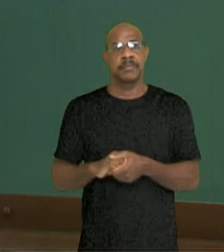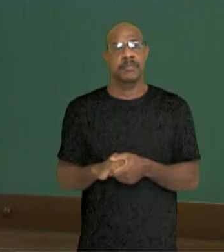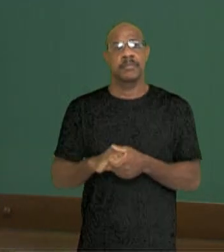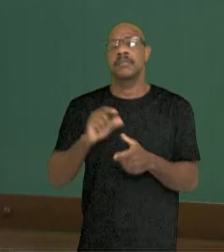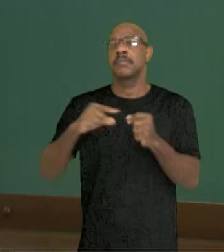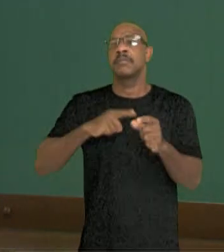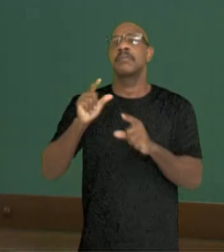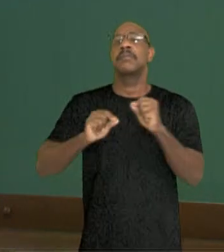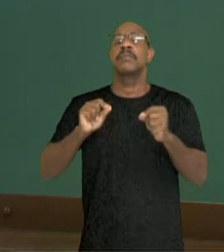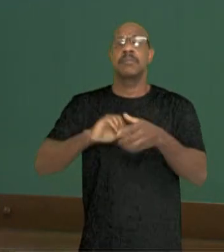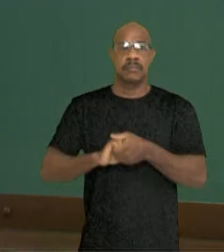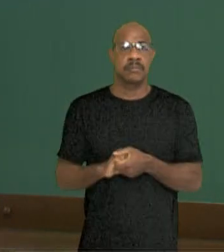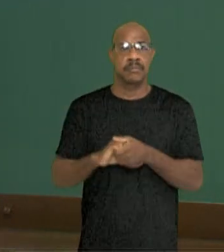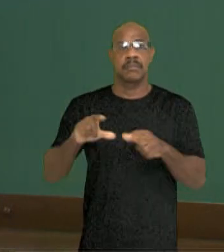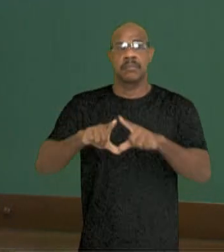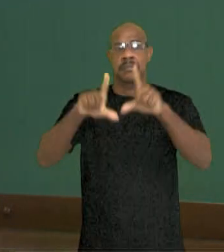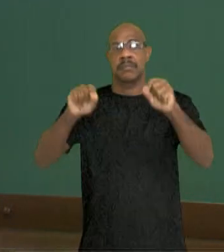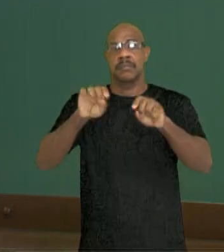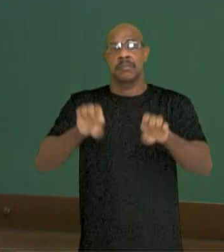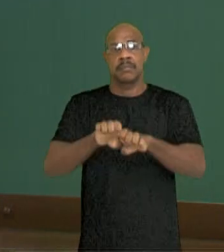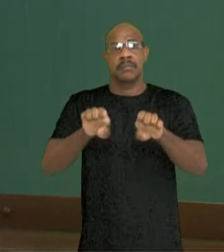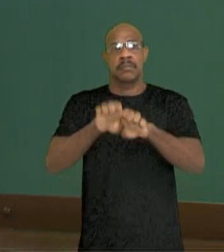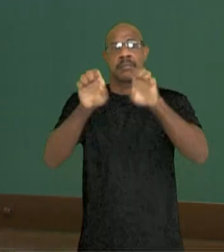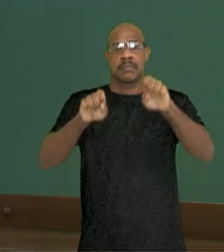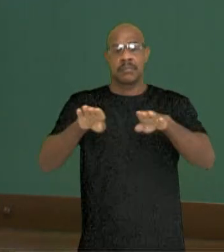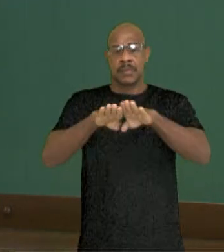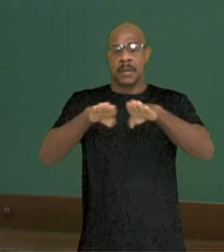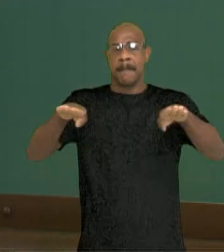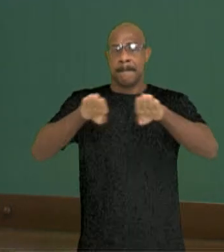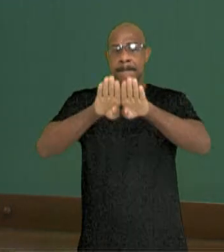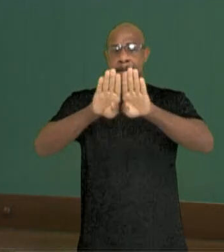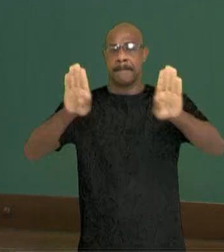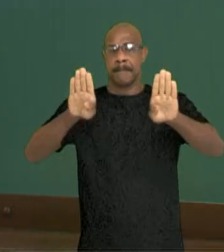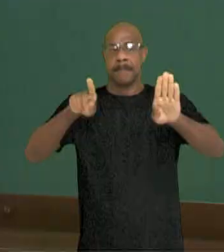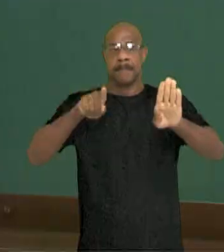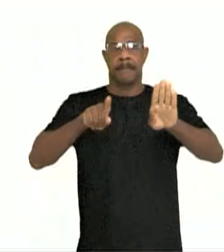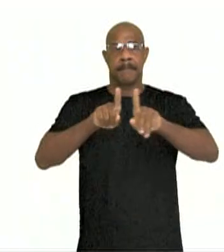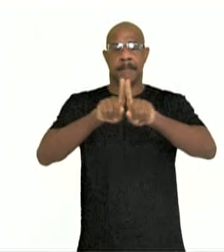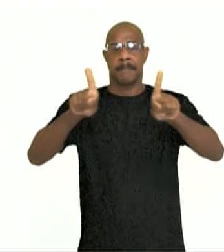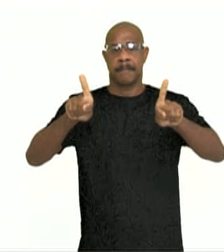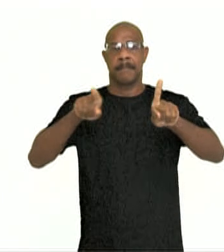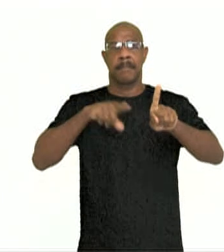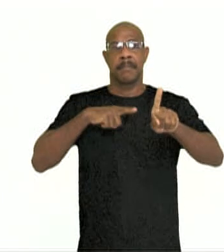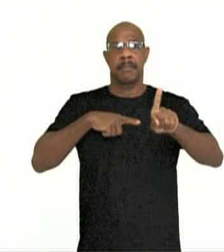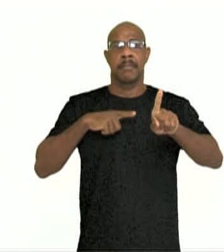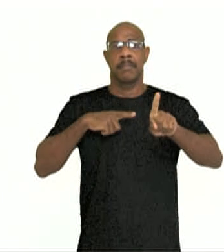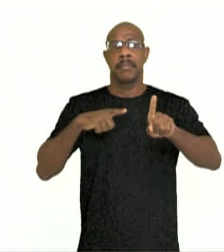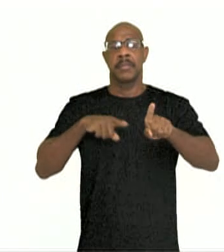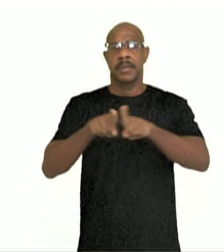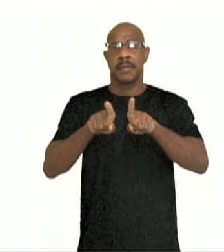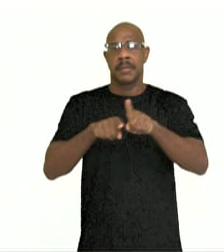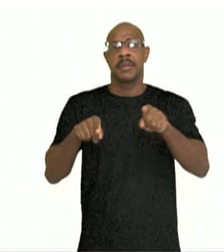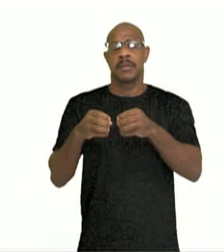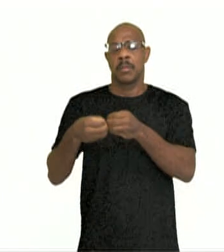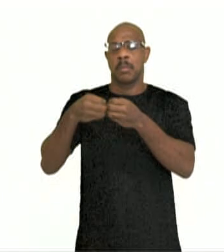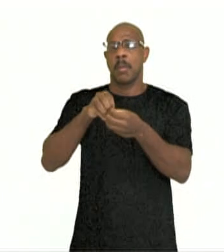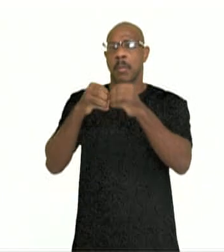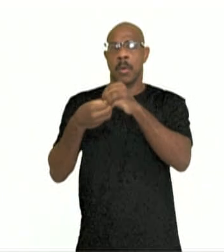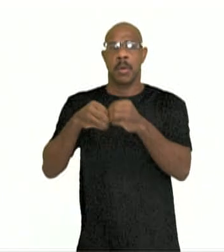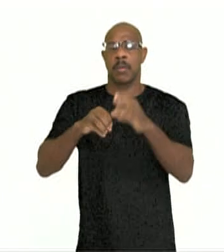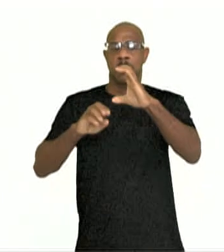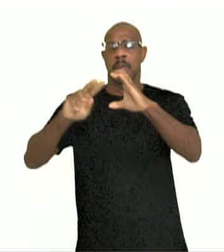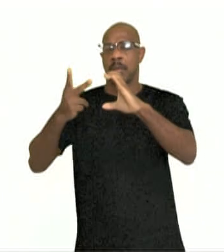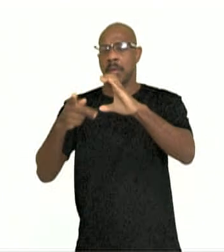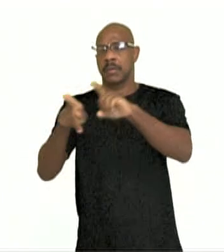então, a fórmula estrutural plana do butano e temos a sua fórmula molecular